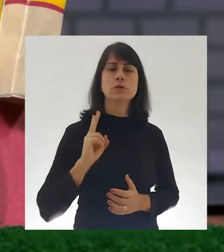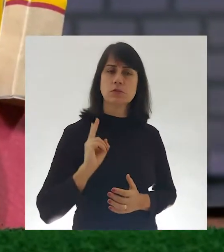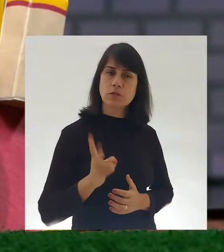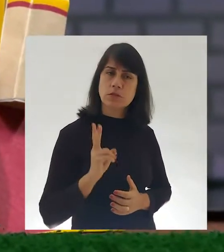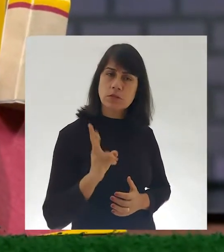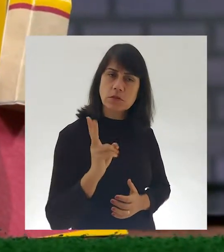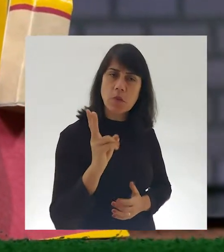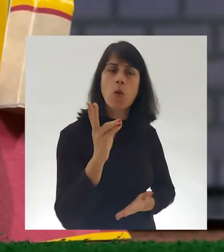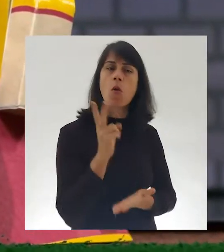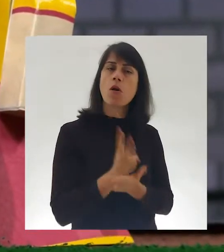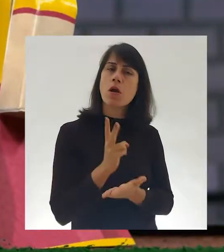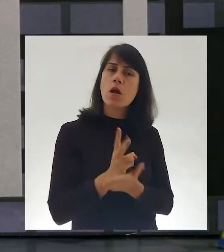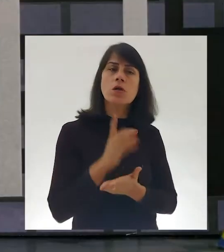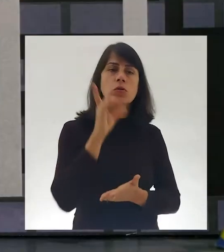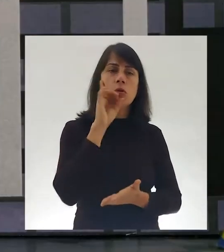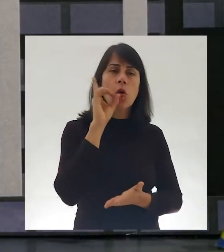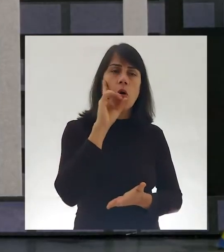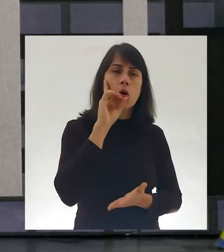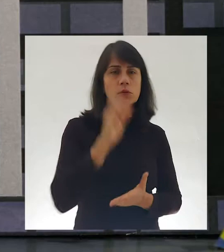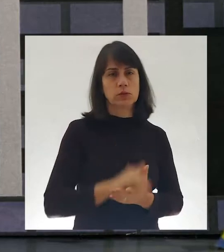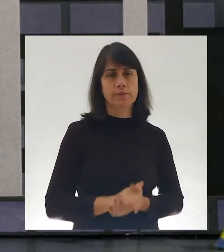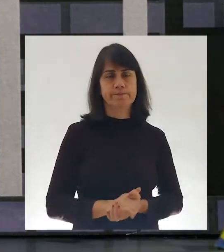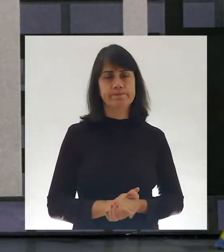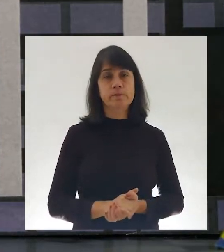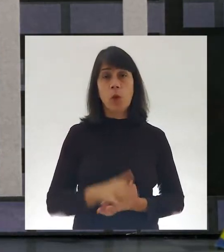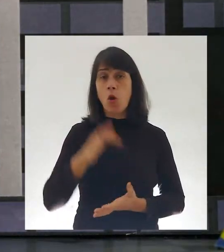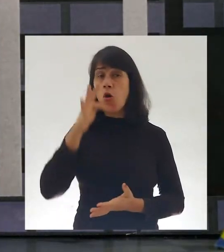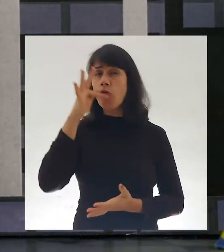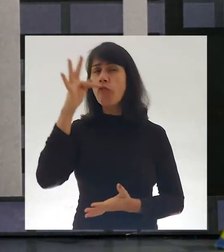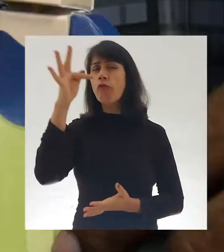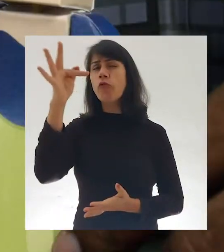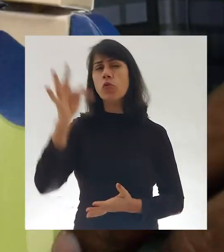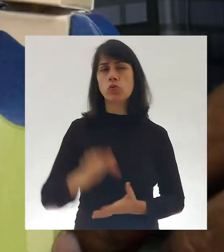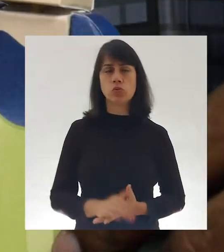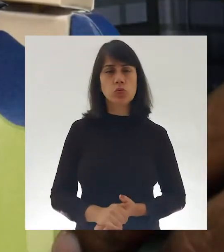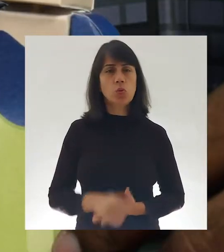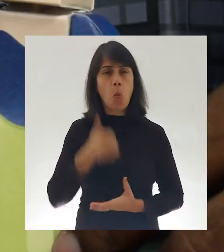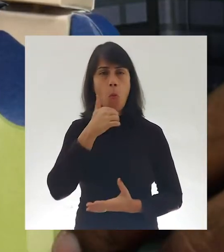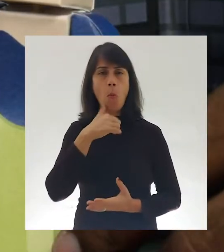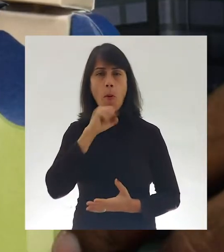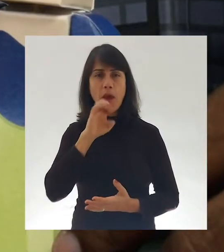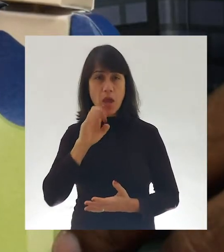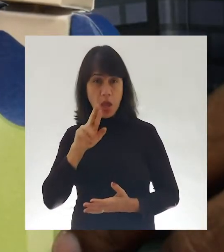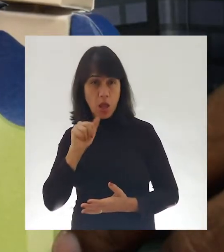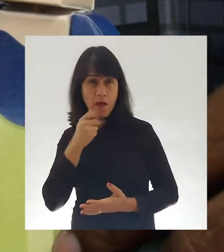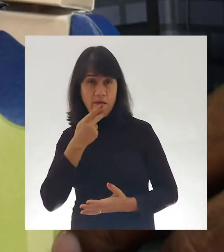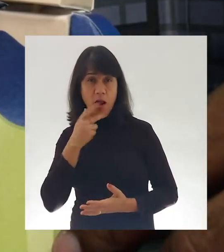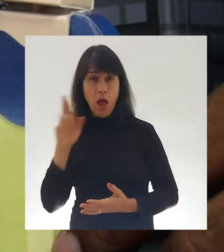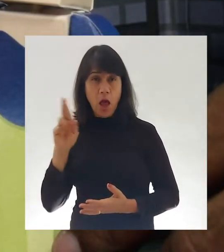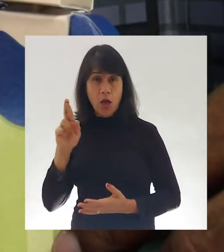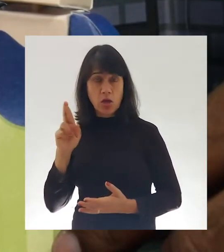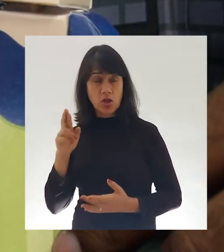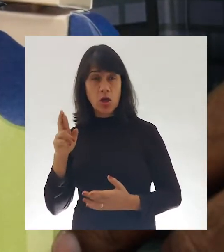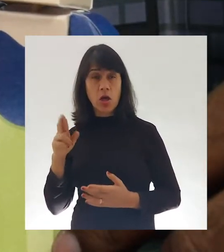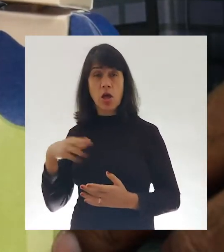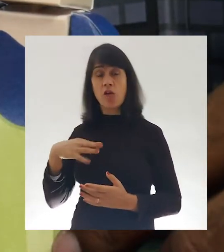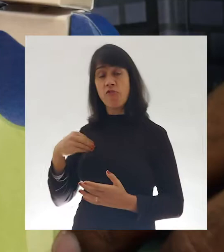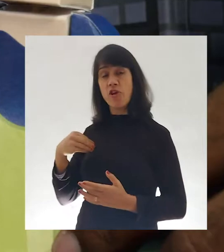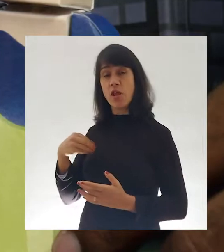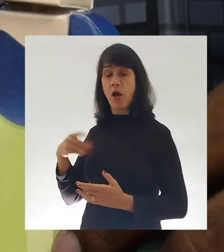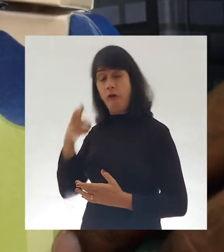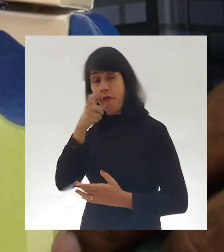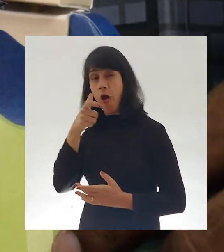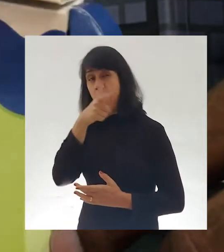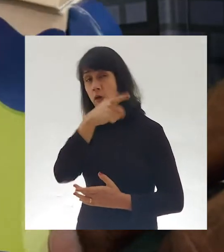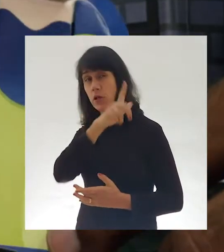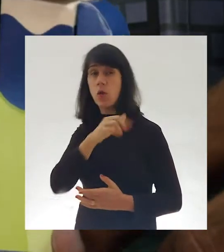quase todos os dias. Um dia, Hera pede a Raícha: Filha, vai ver se sua